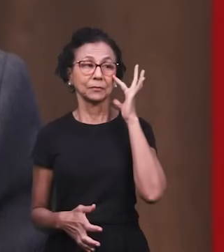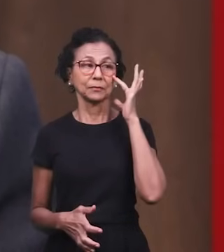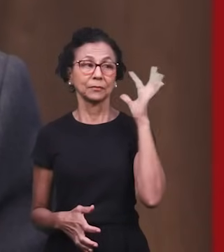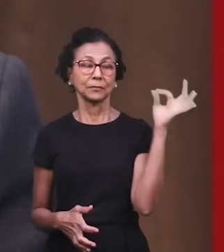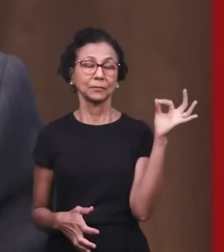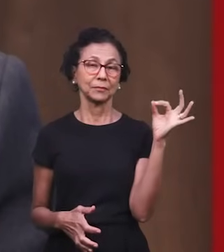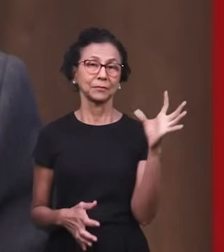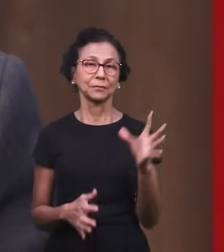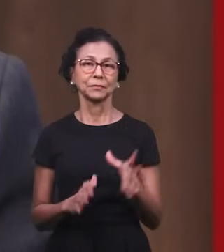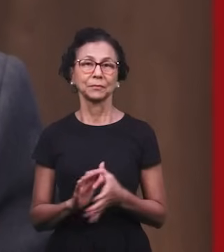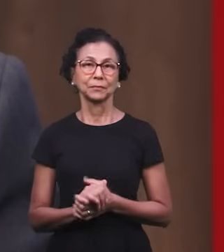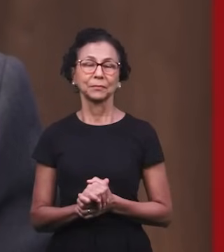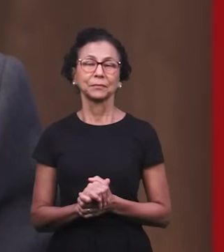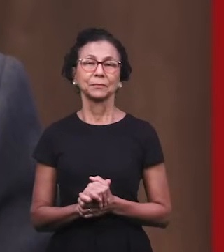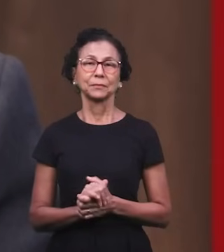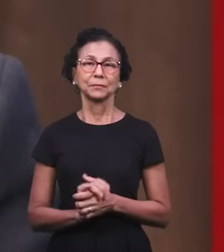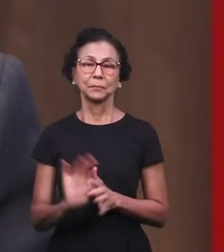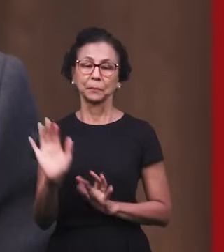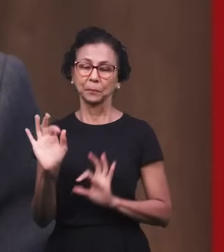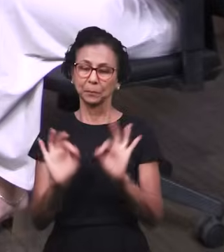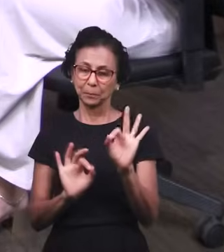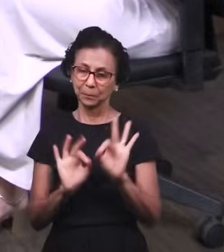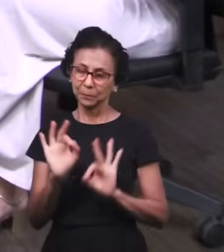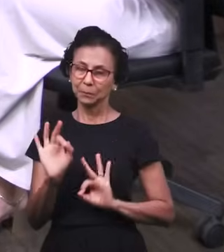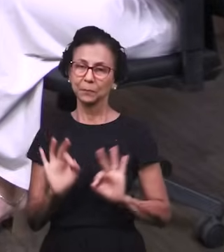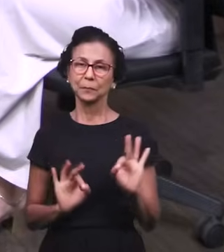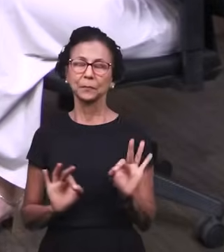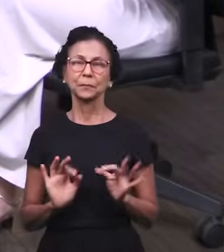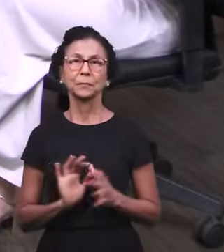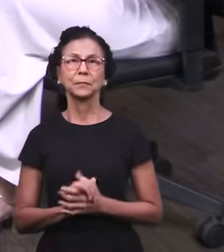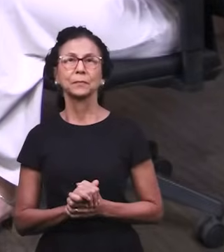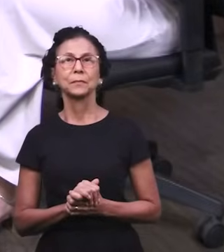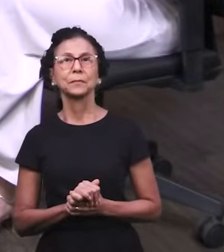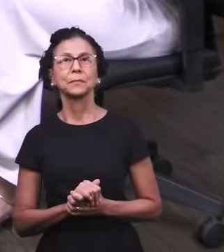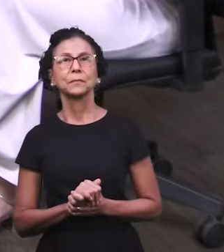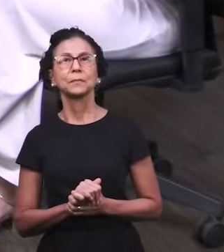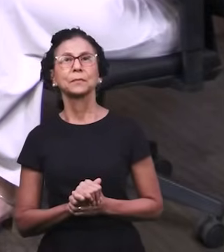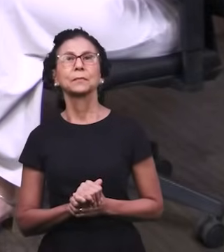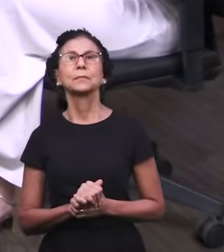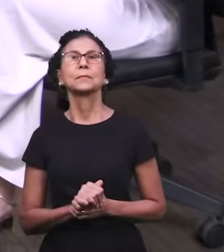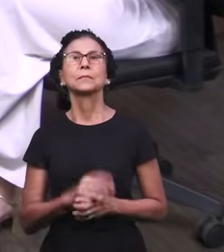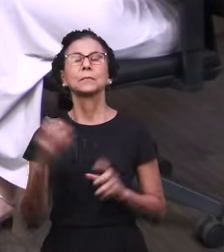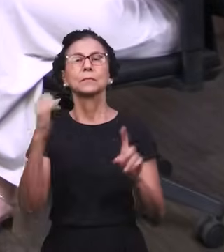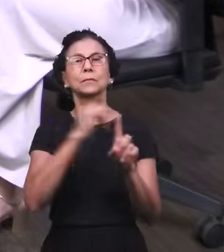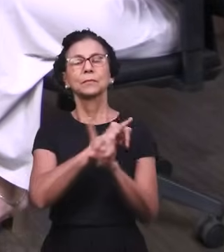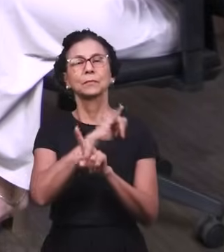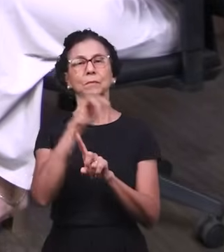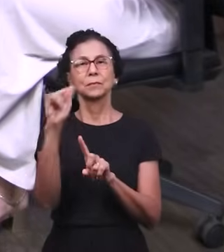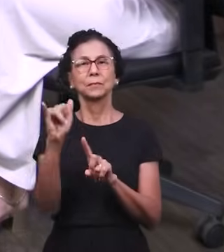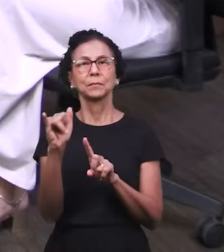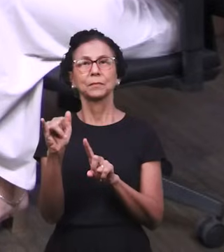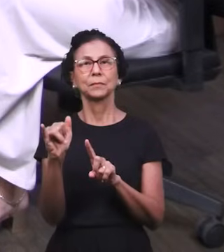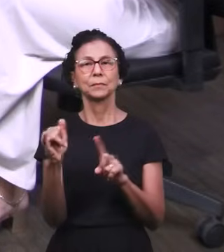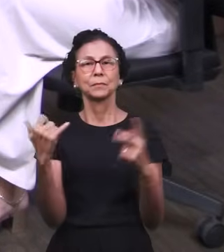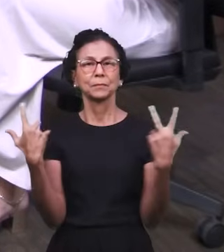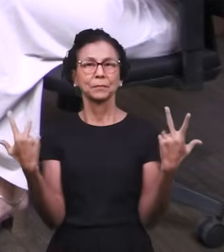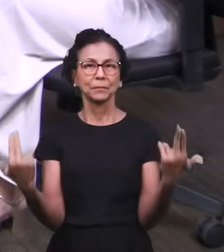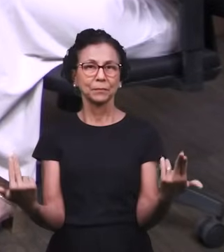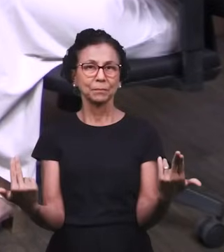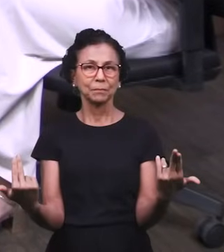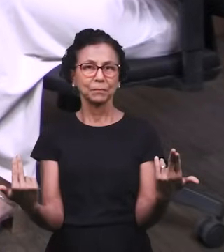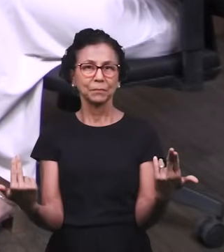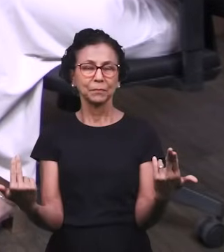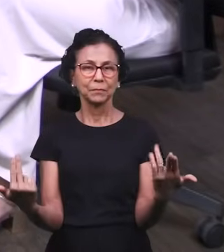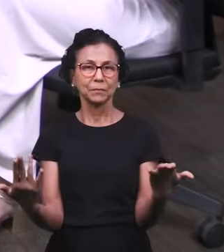é a mesma, Há um aspecto interessante em relação ao arrebatamento e em relação ao nascimento do